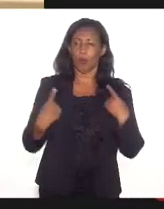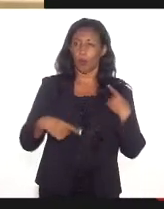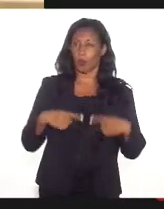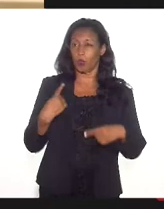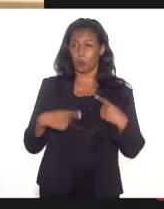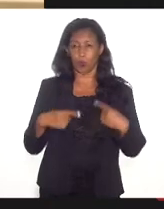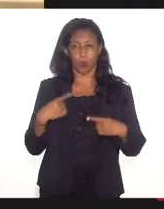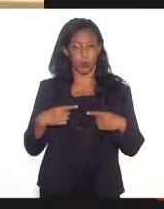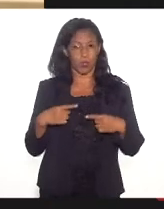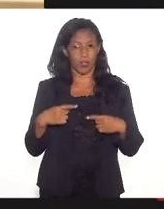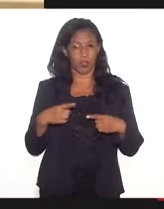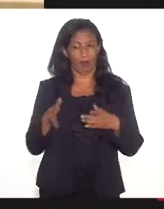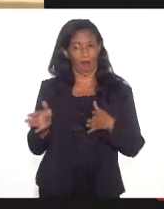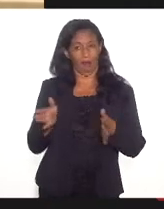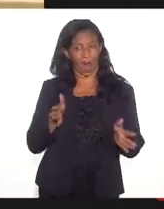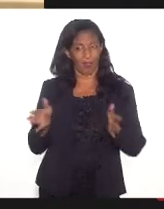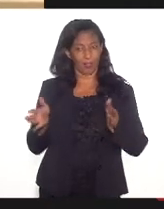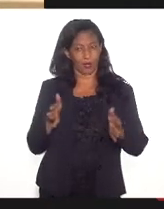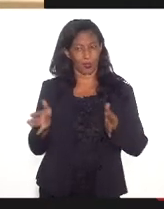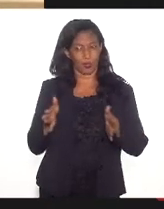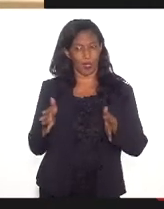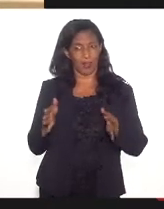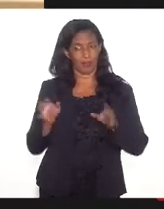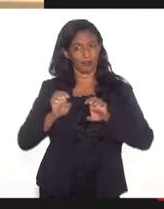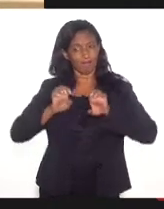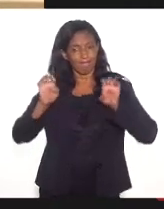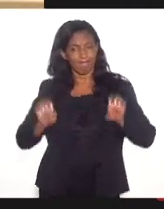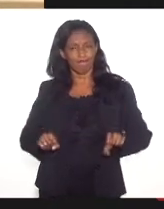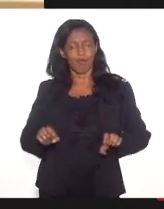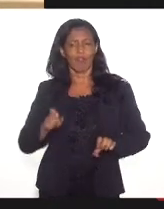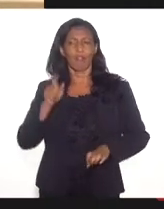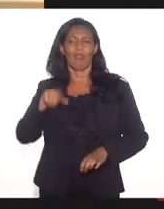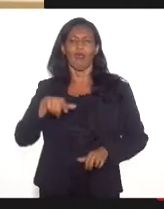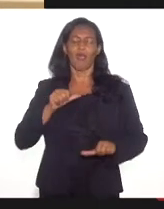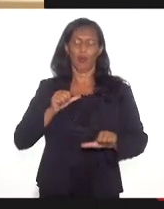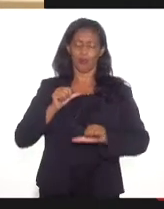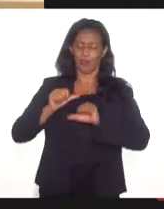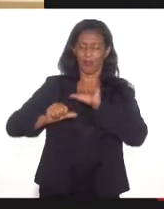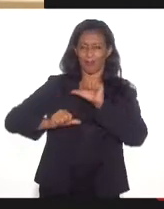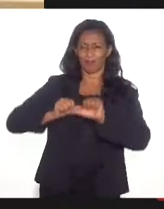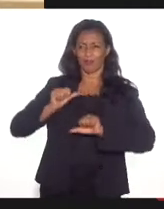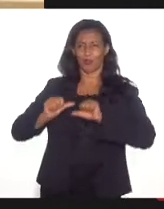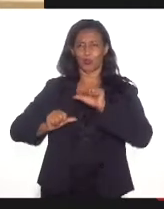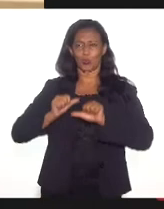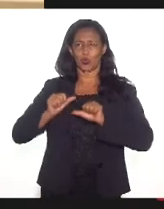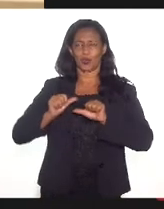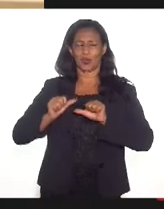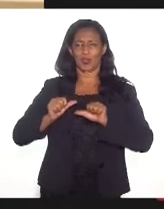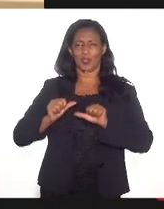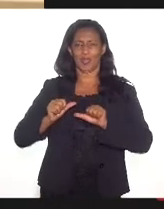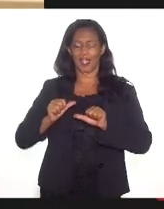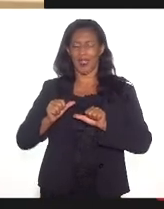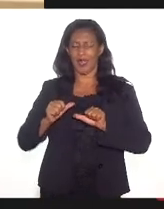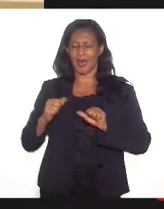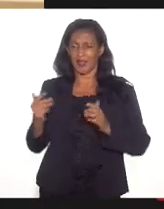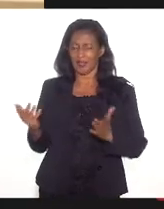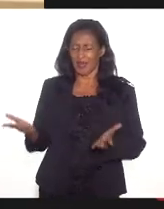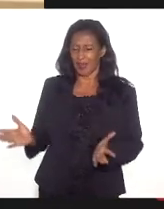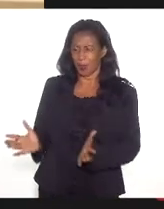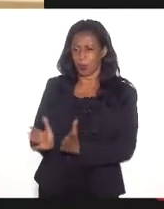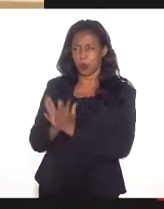articuladas e estruturadas é o que vai fazer sairmos dessa situação de extrema